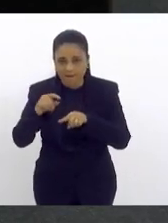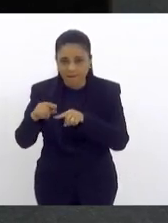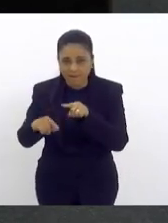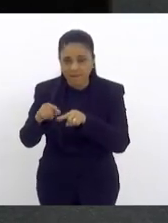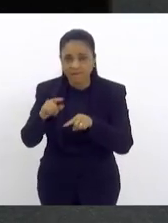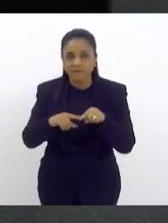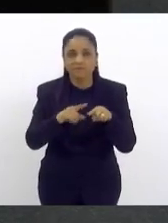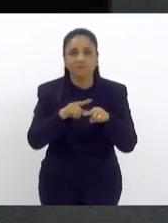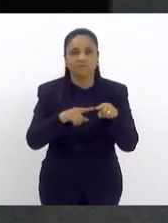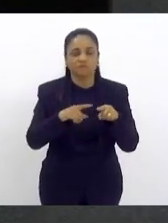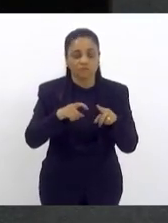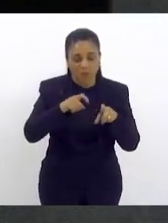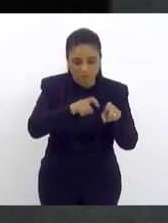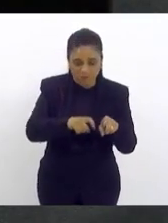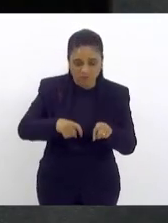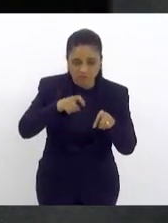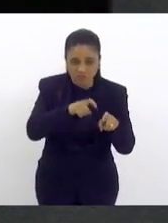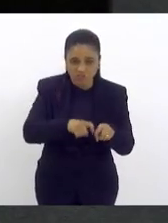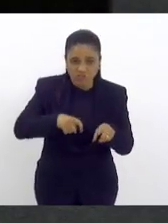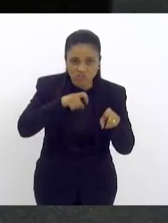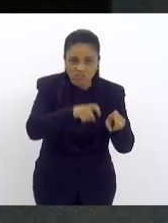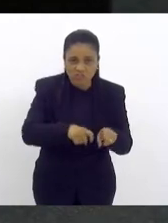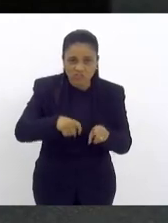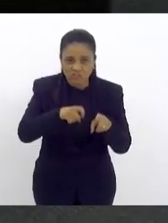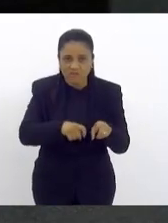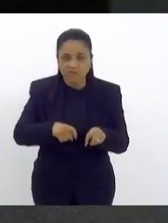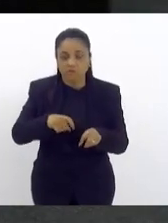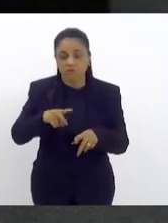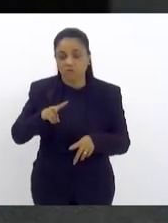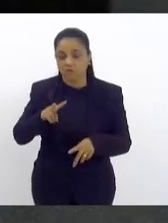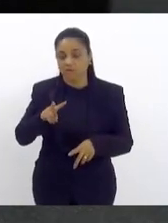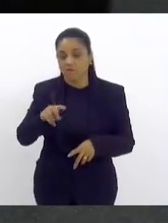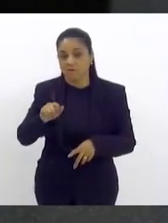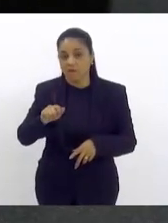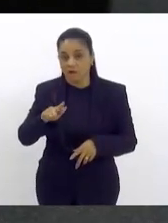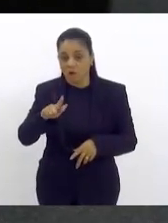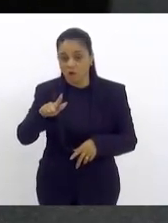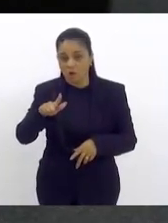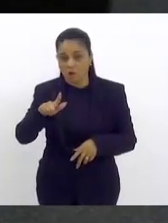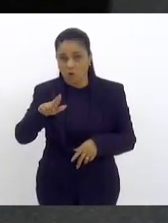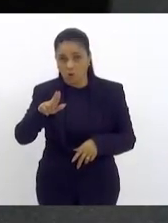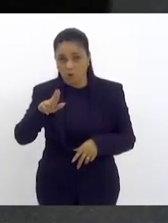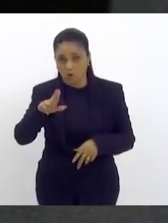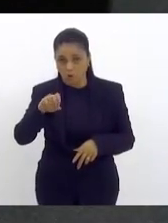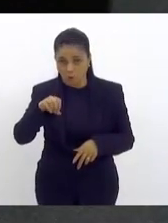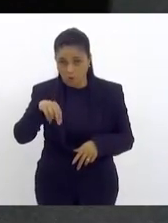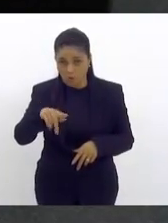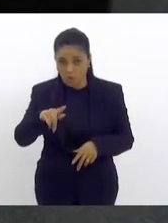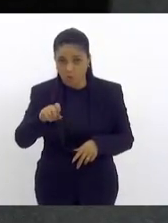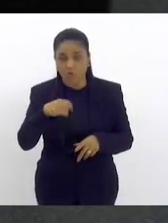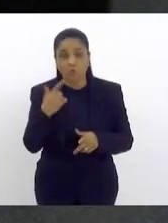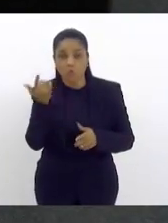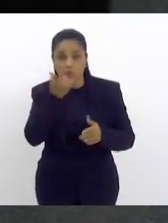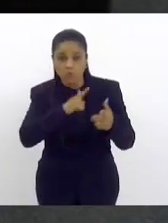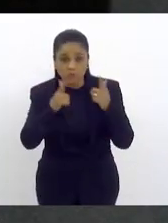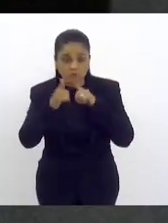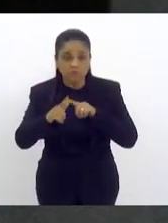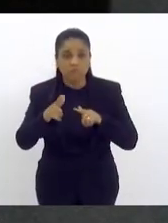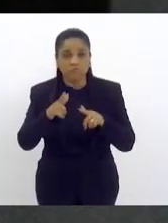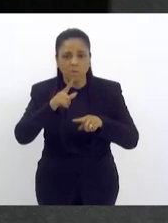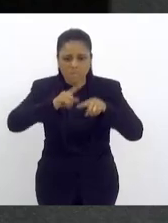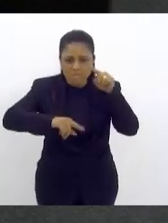de escavação do Cais do Valongo a gente conseguiu recuperar muitos objetos históricos